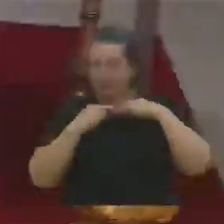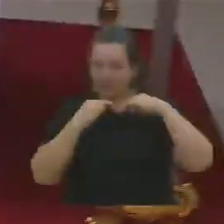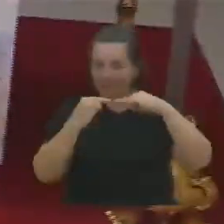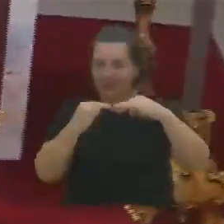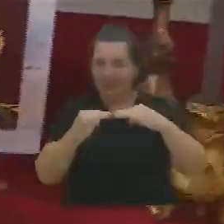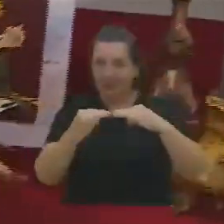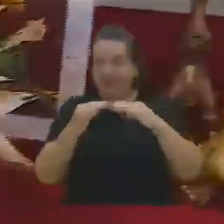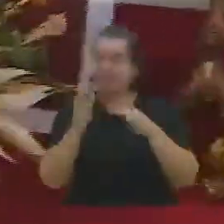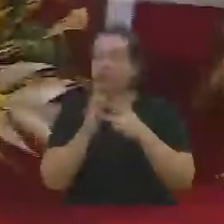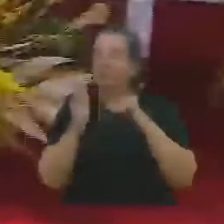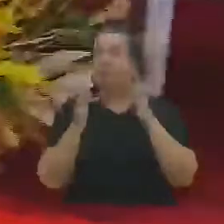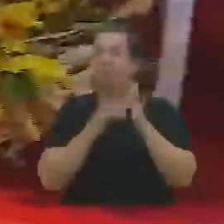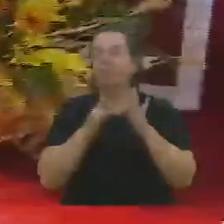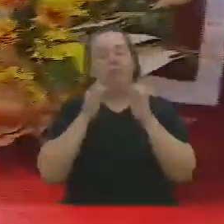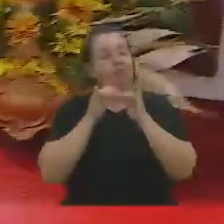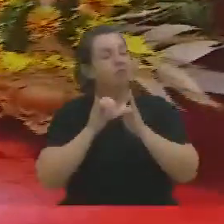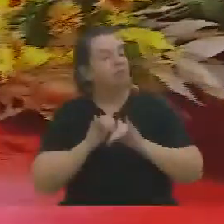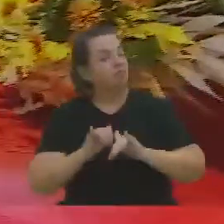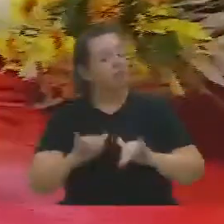mensageiro que